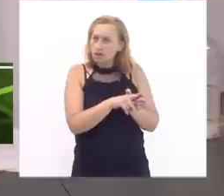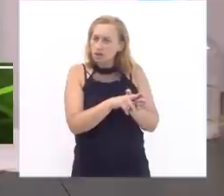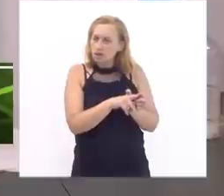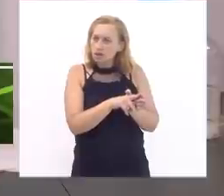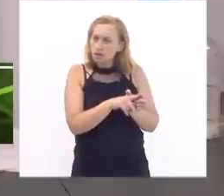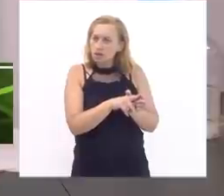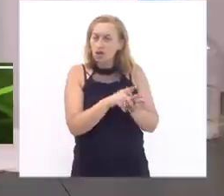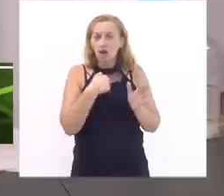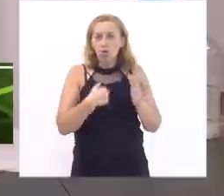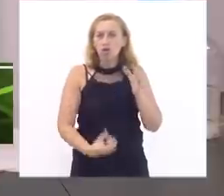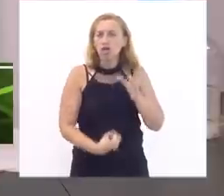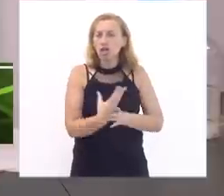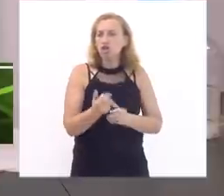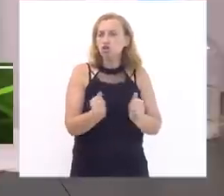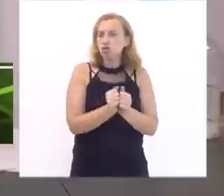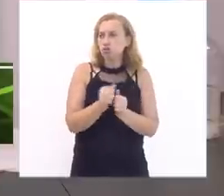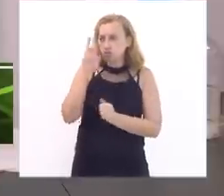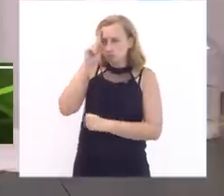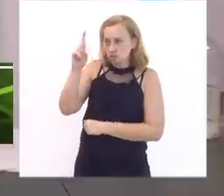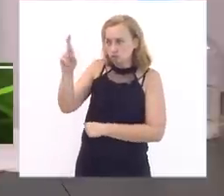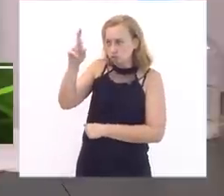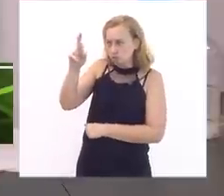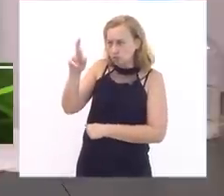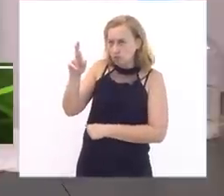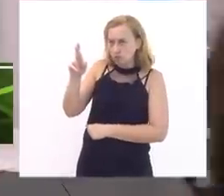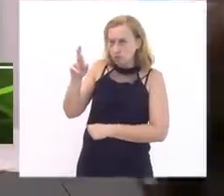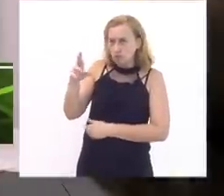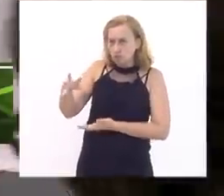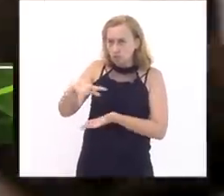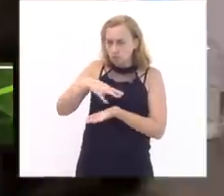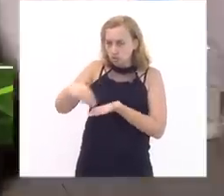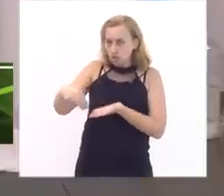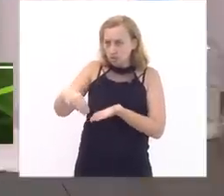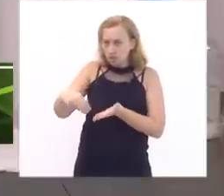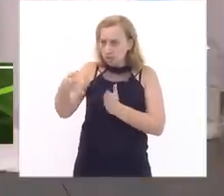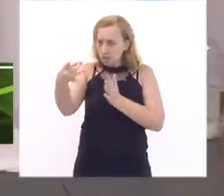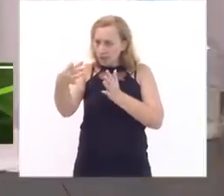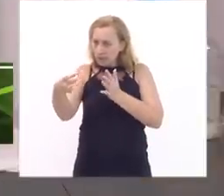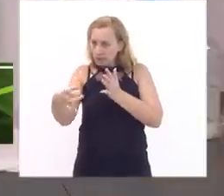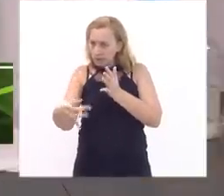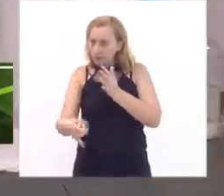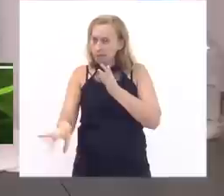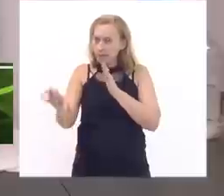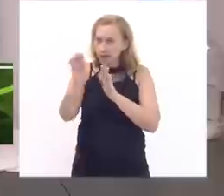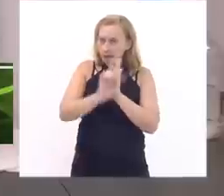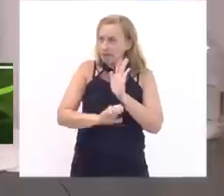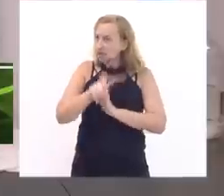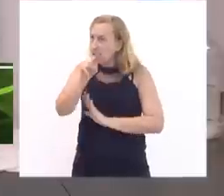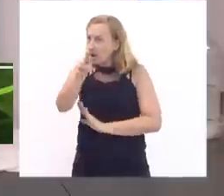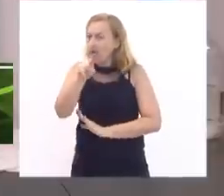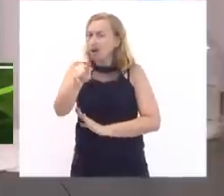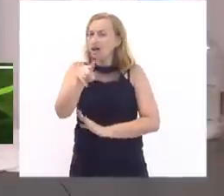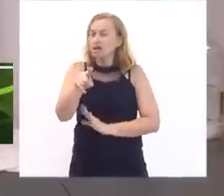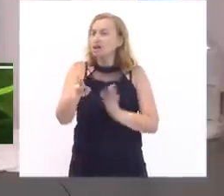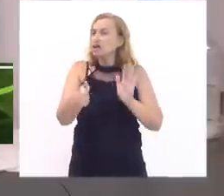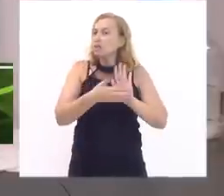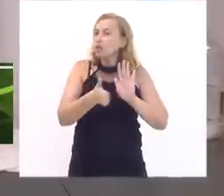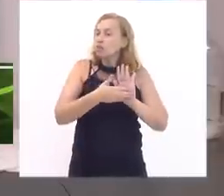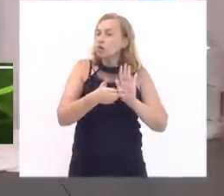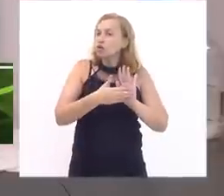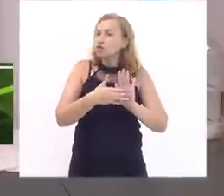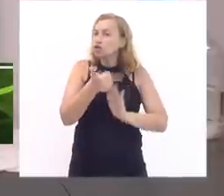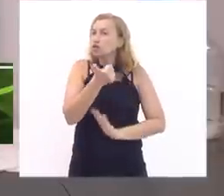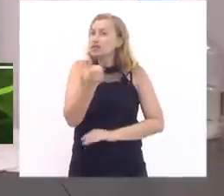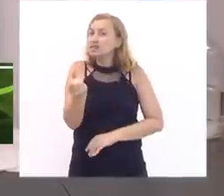Eu que construí junto com Vossa Excelência. Nós copiamos ipsi litteri a emenda lá da proposta em